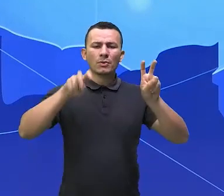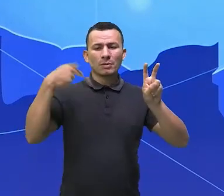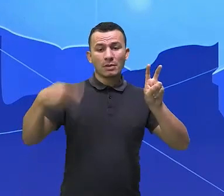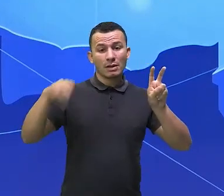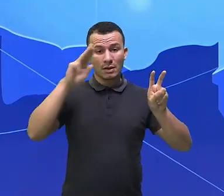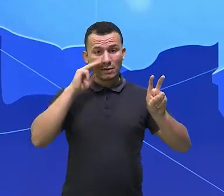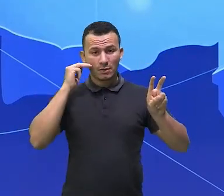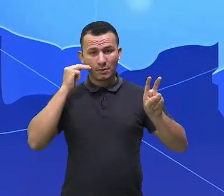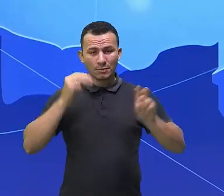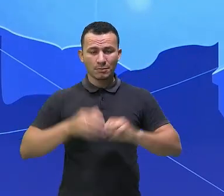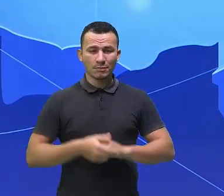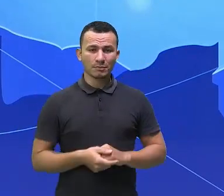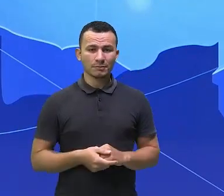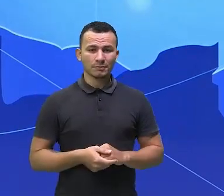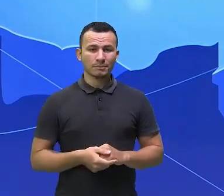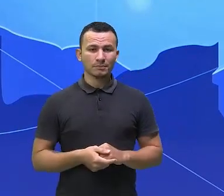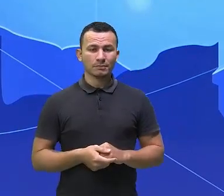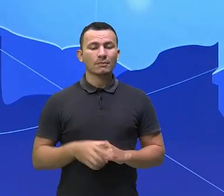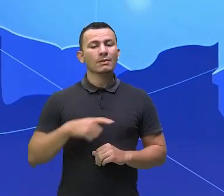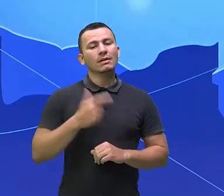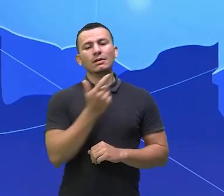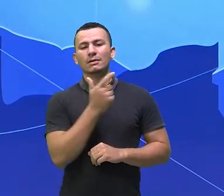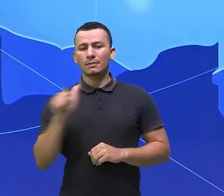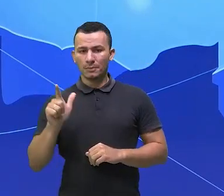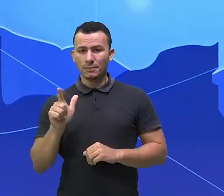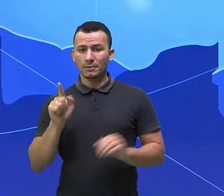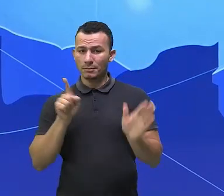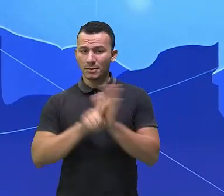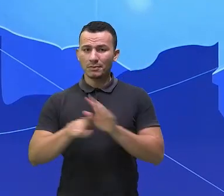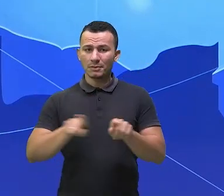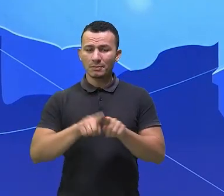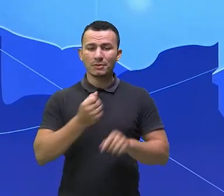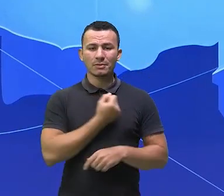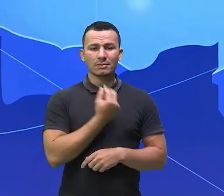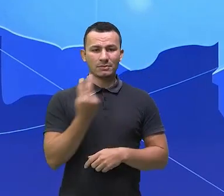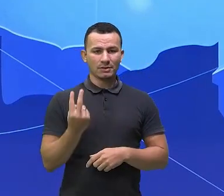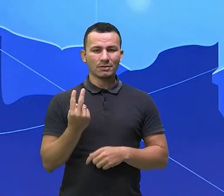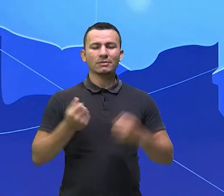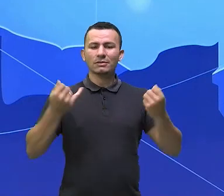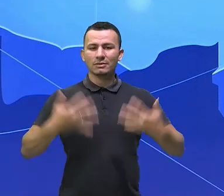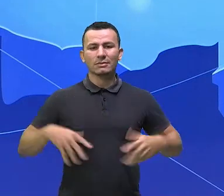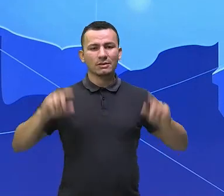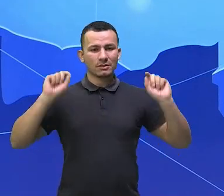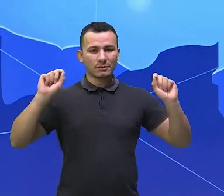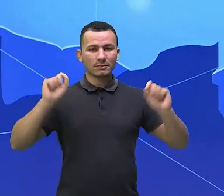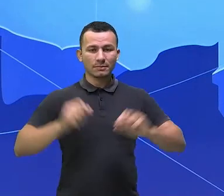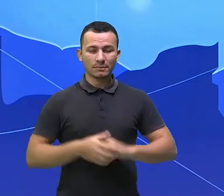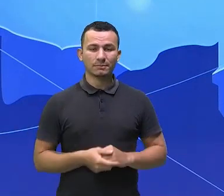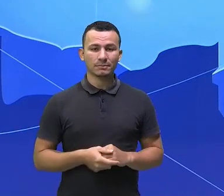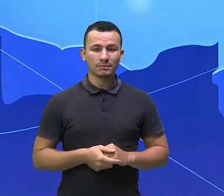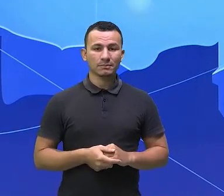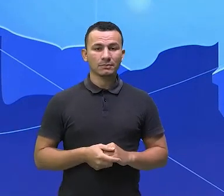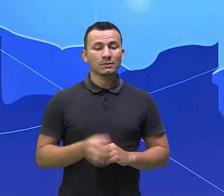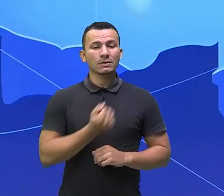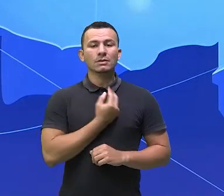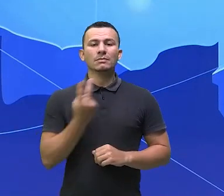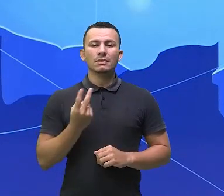Mas deixamos também outra questão, a questão número 2, que diz o seguinte, né? Que ela pede